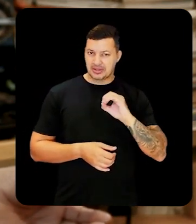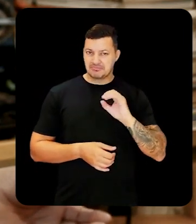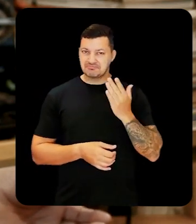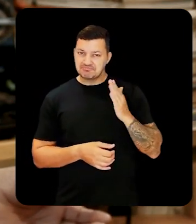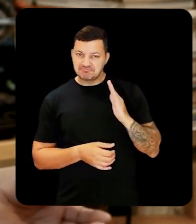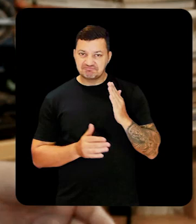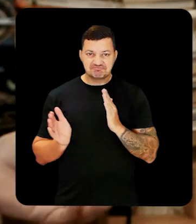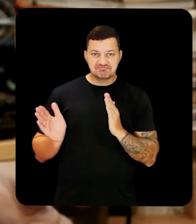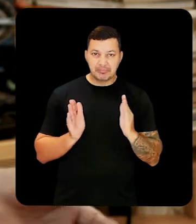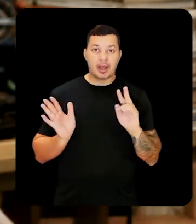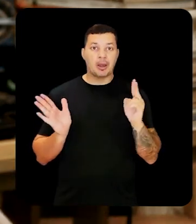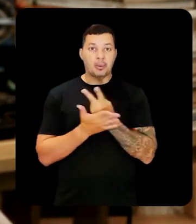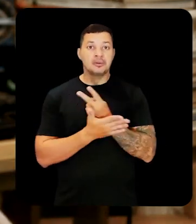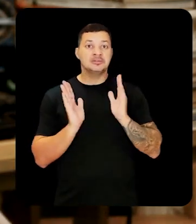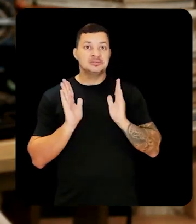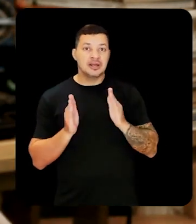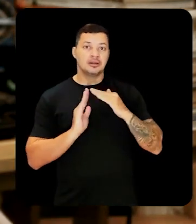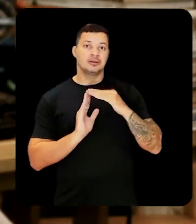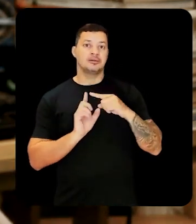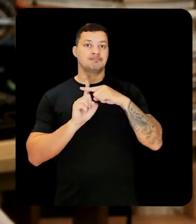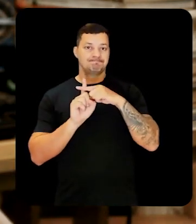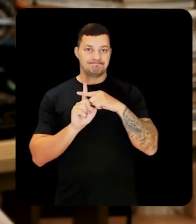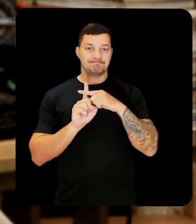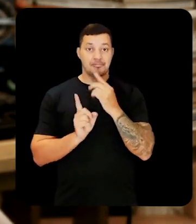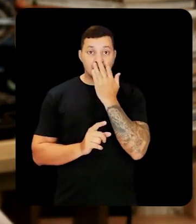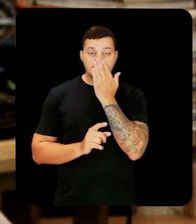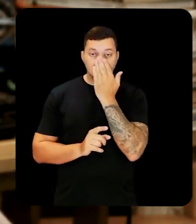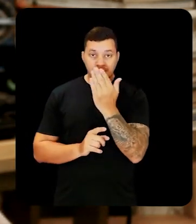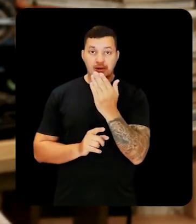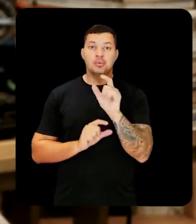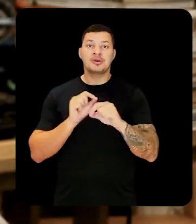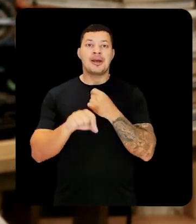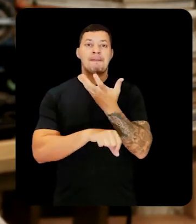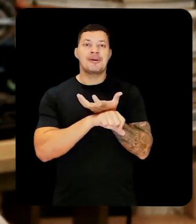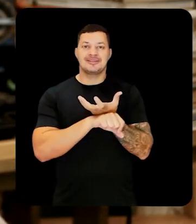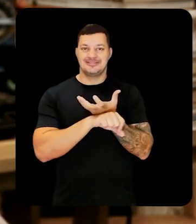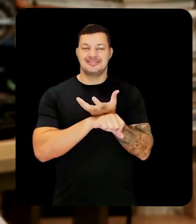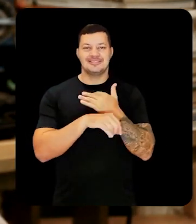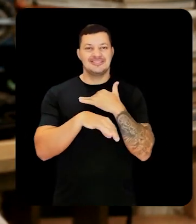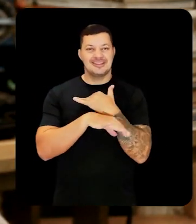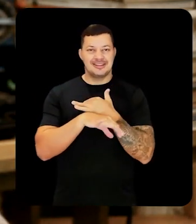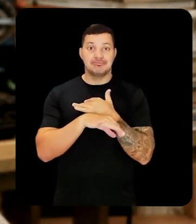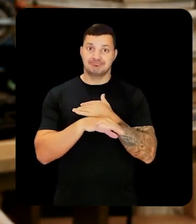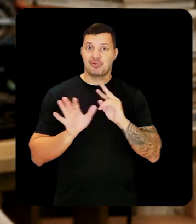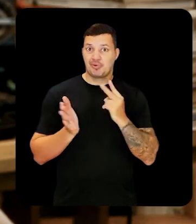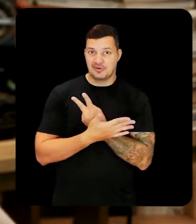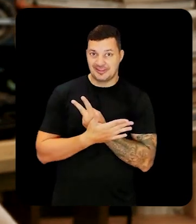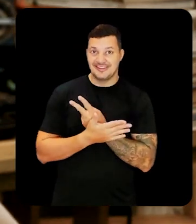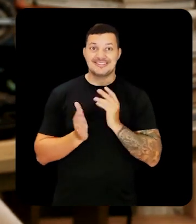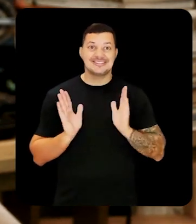1990, por aí. E aí, estava acontecendo ali naquela igreja da frente da Praça da Cidade, um